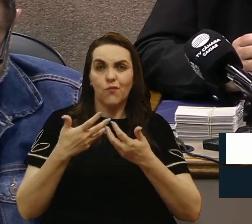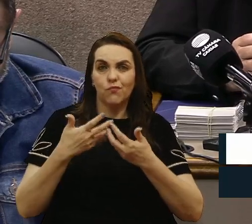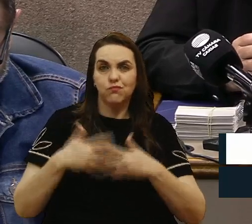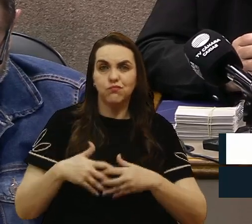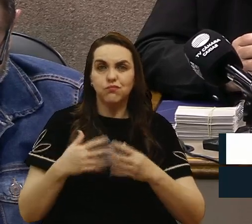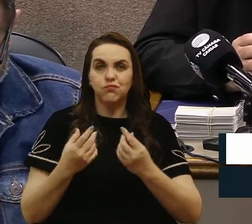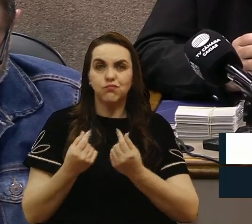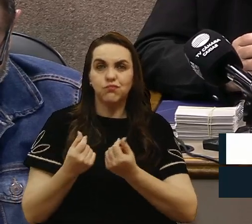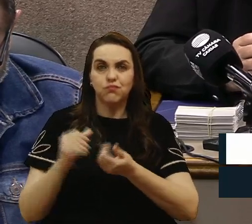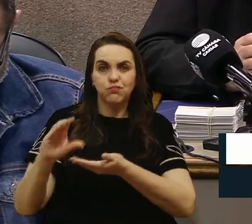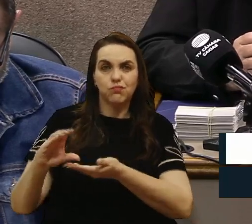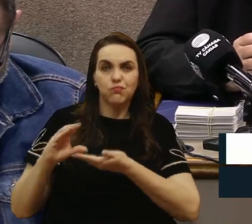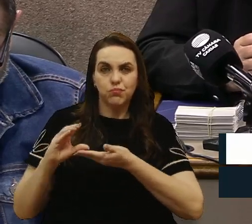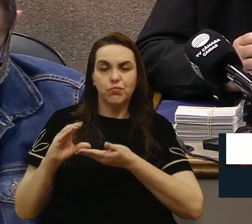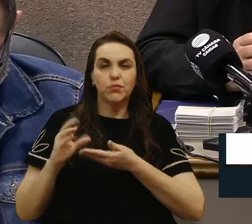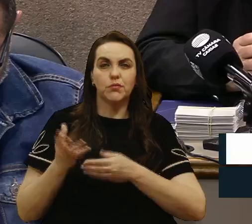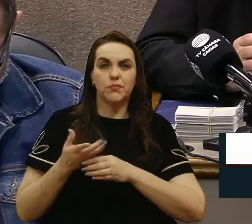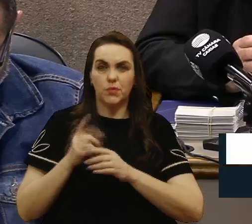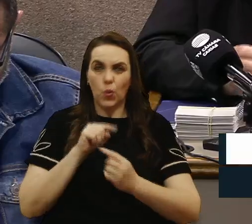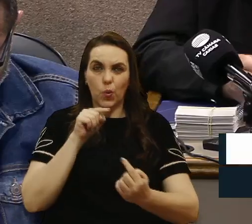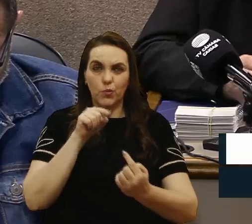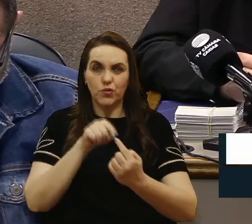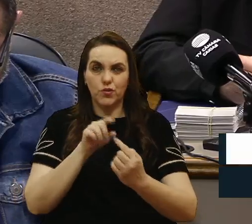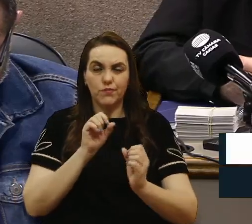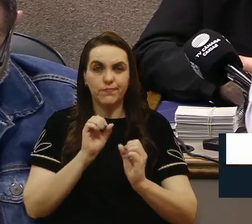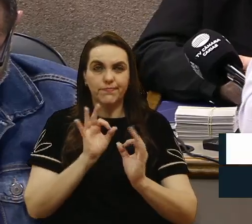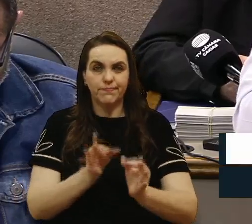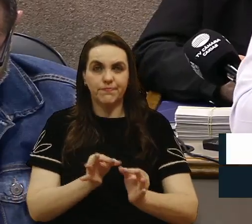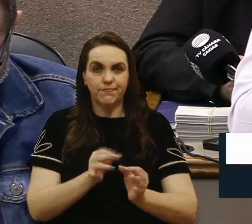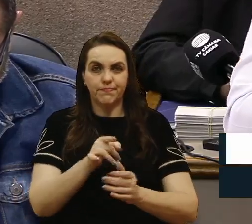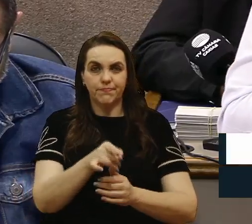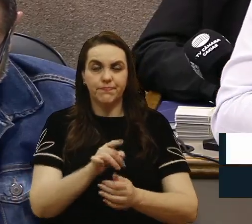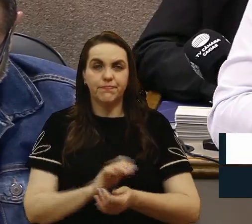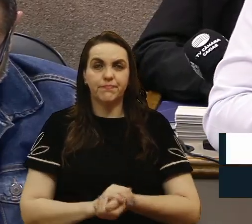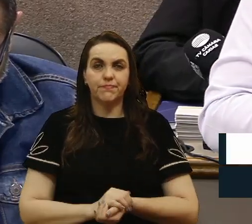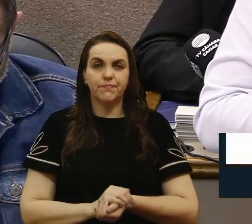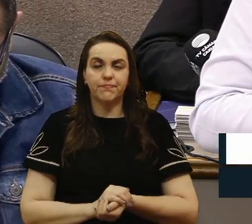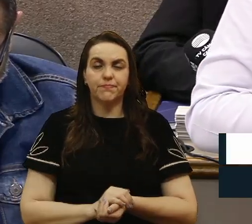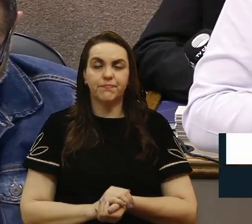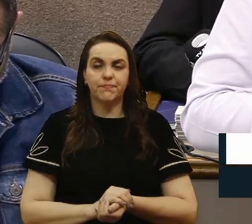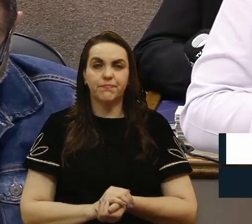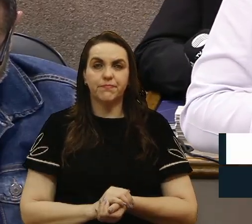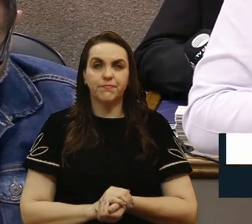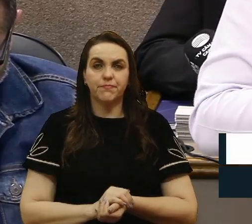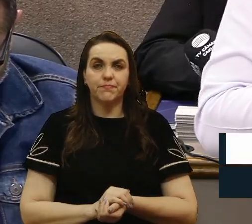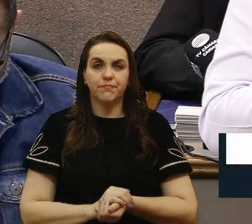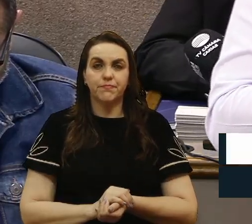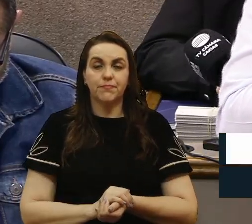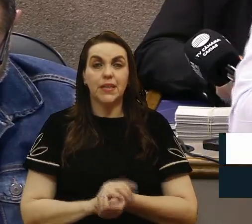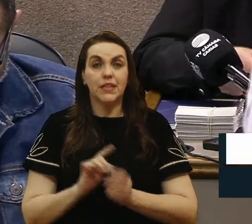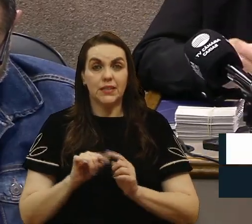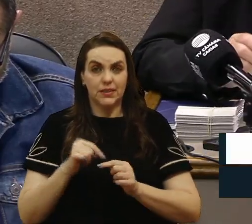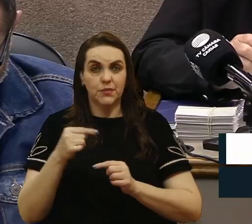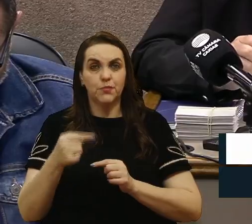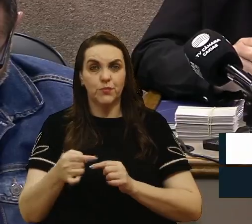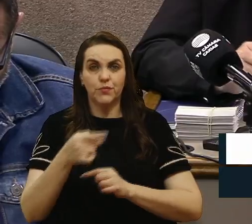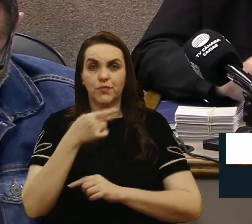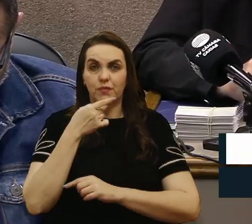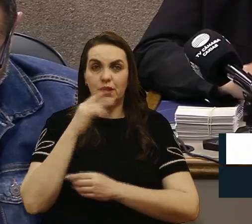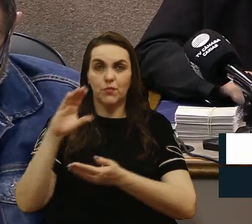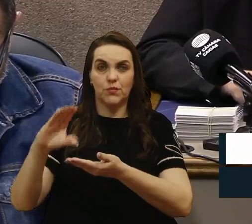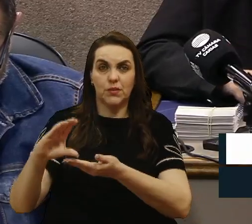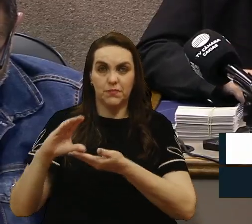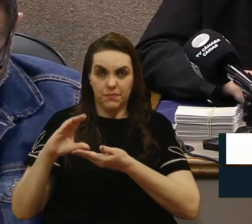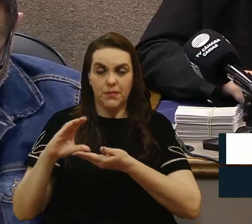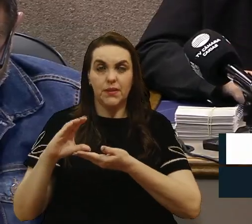de uma forma mais objetiva e mais assertiva. Quando nós falamos de